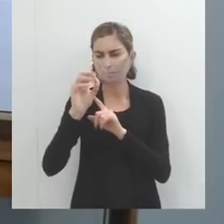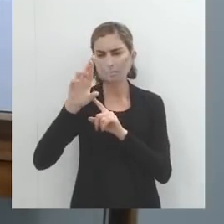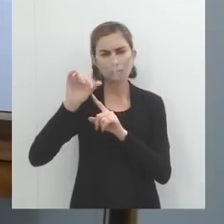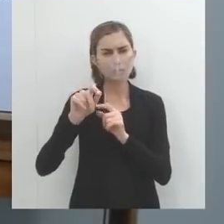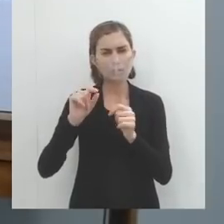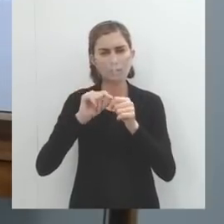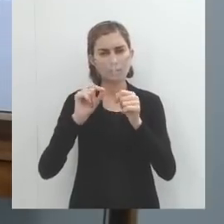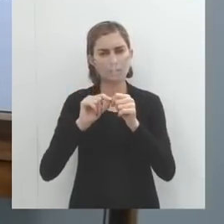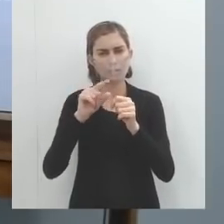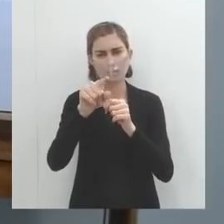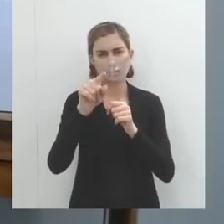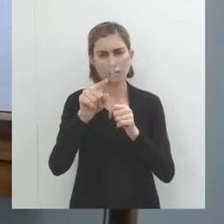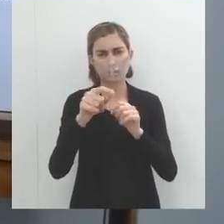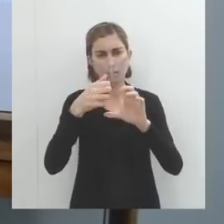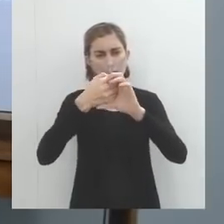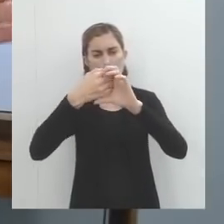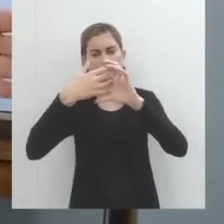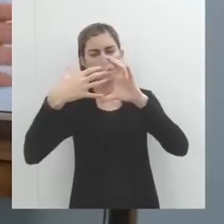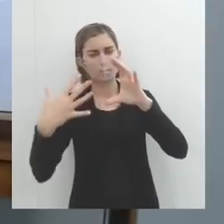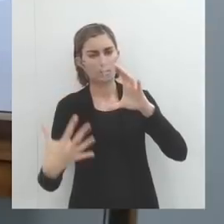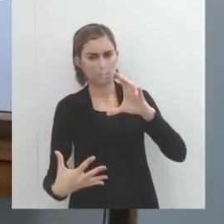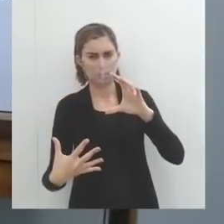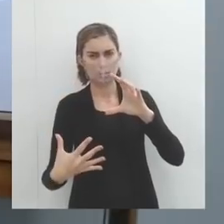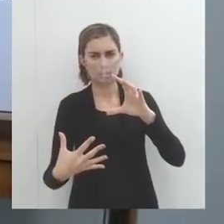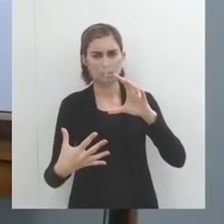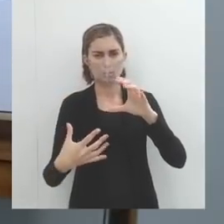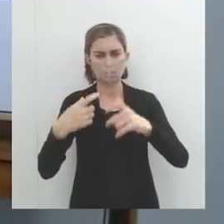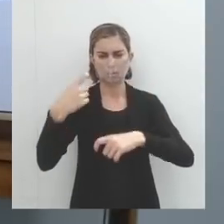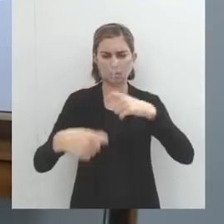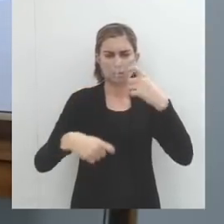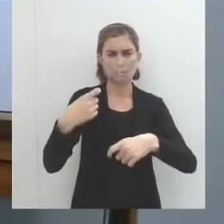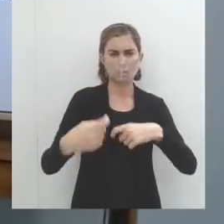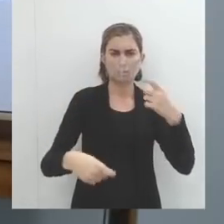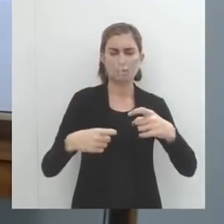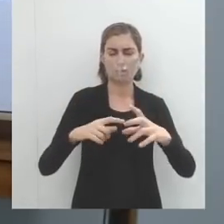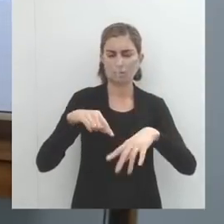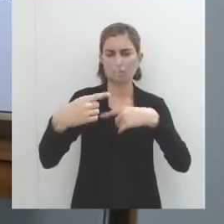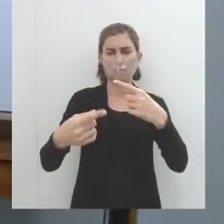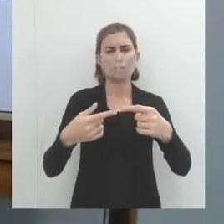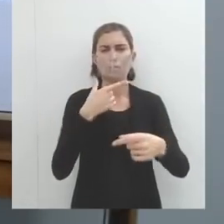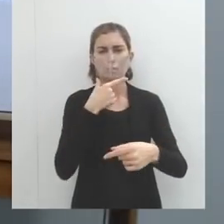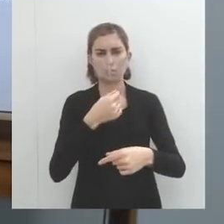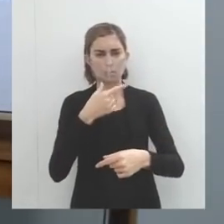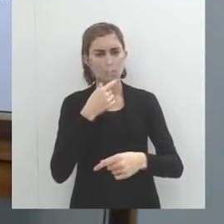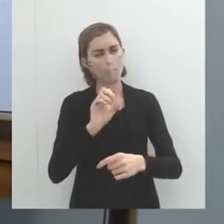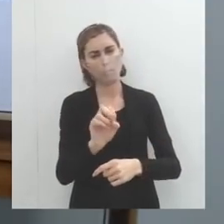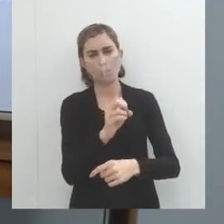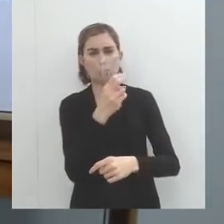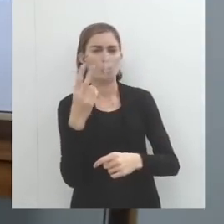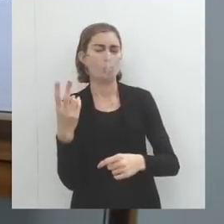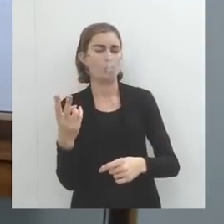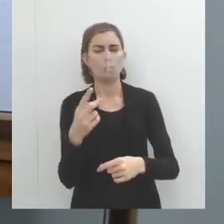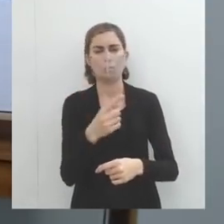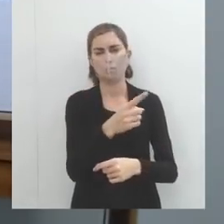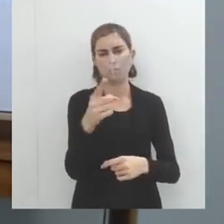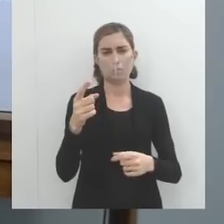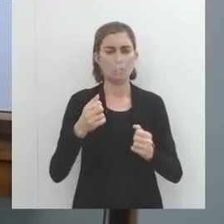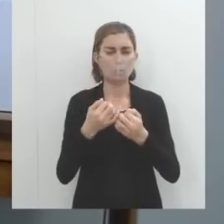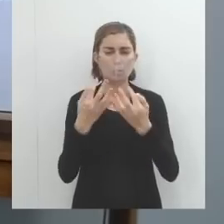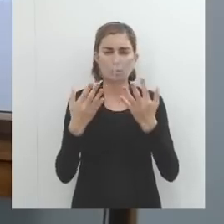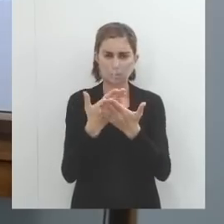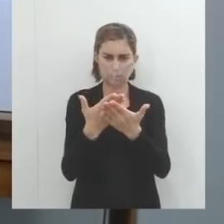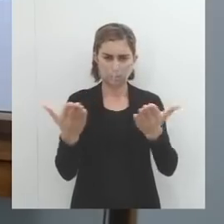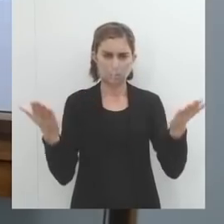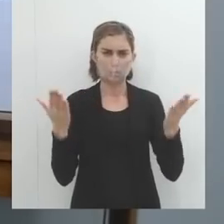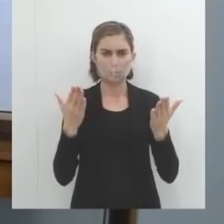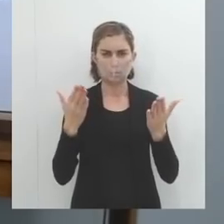vai determinar as tuas características sexuais secundárias masculinas. Ou seja, quando